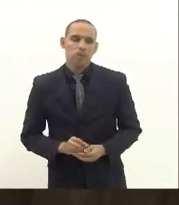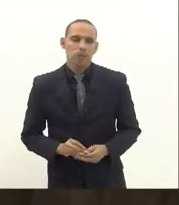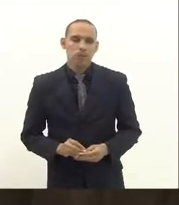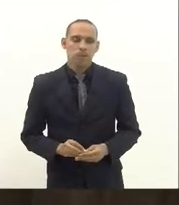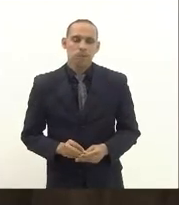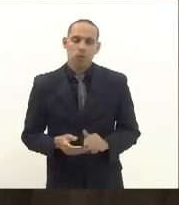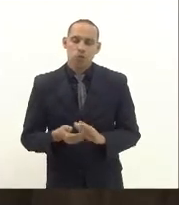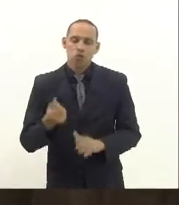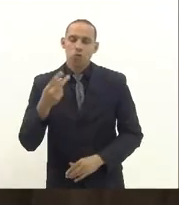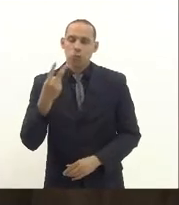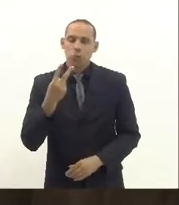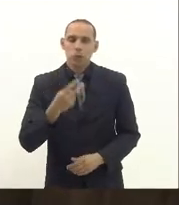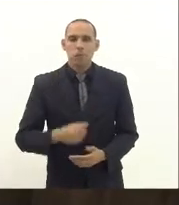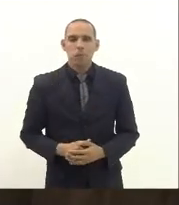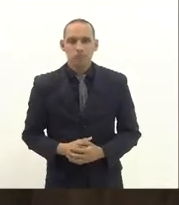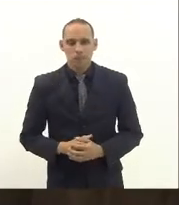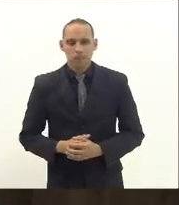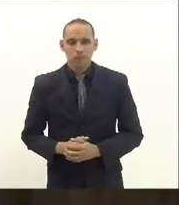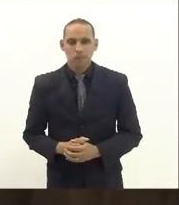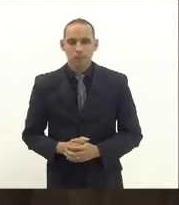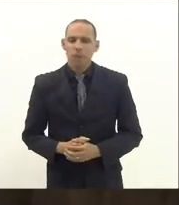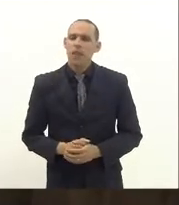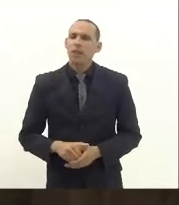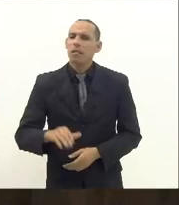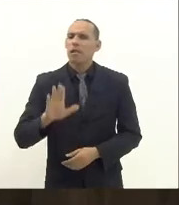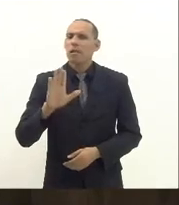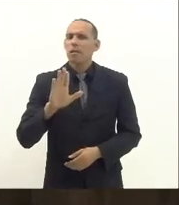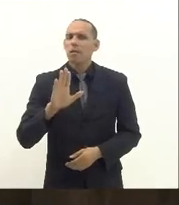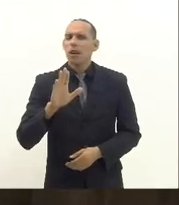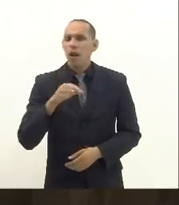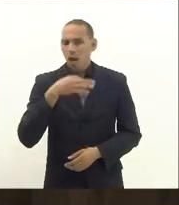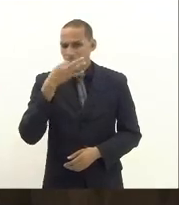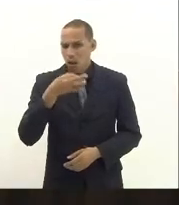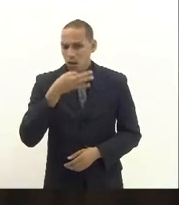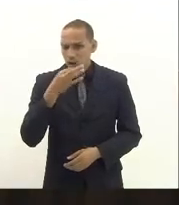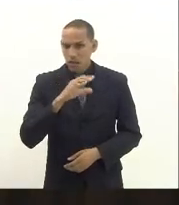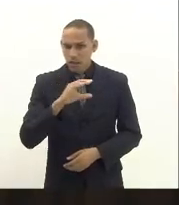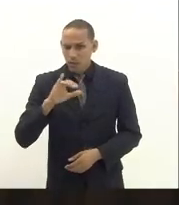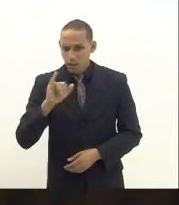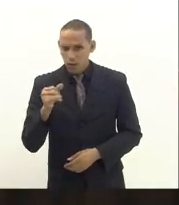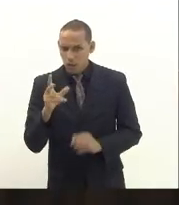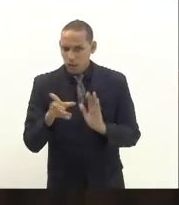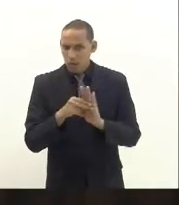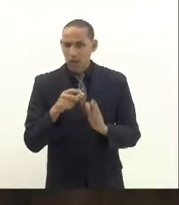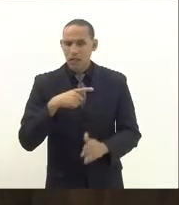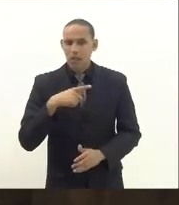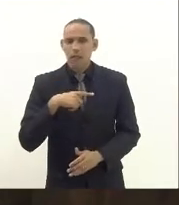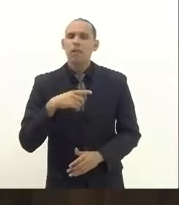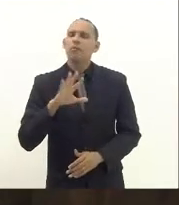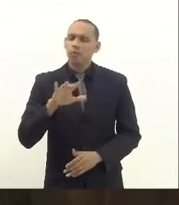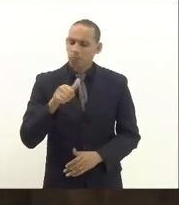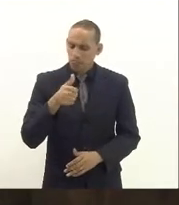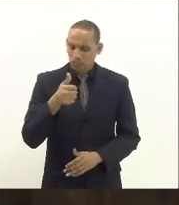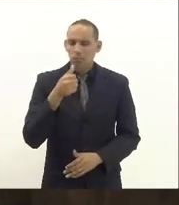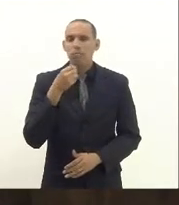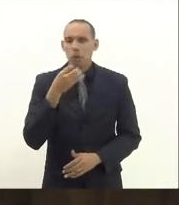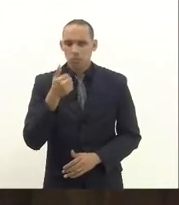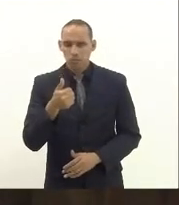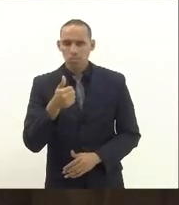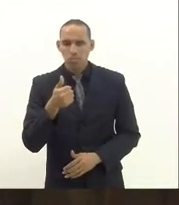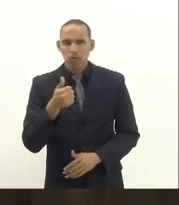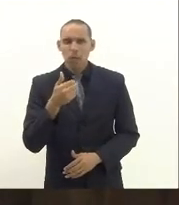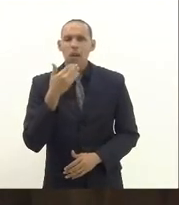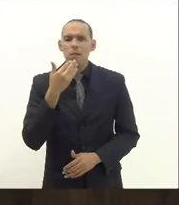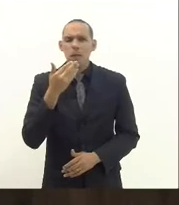nós estamos retirando as duas emendas mas mas tenho parecido a ccj com emenda mas é bom é bom e pediu